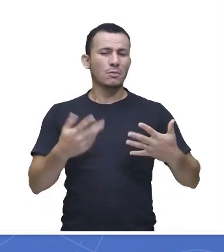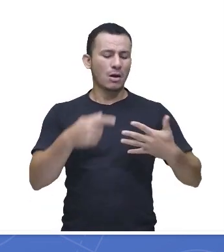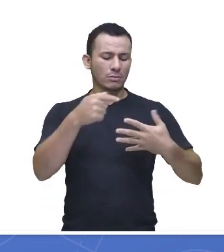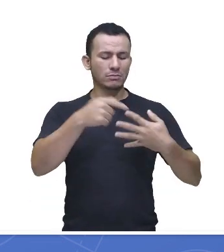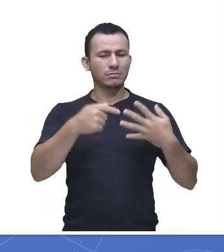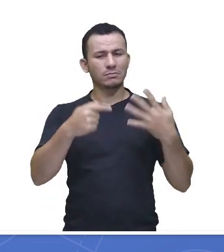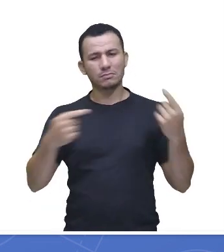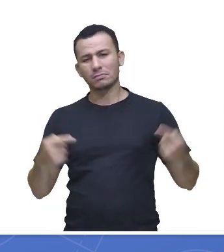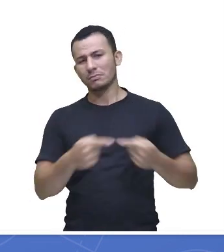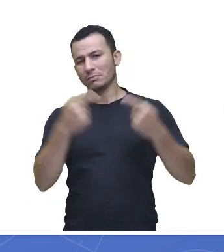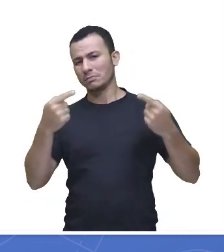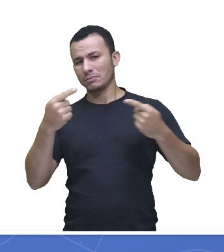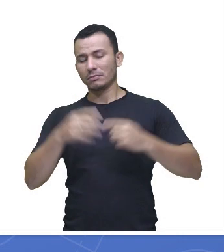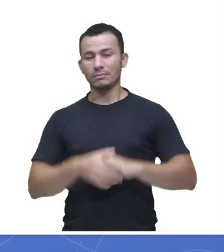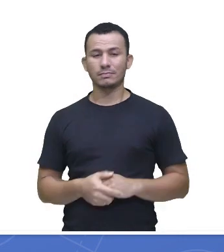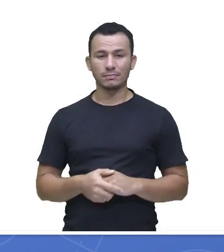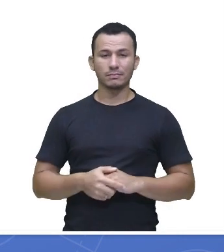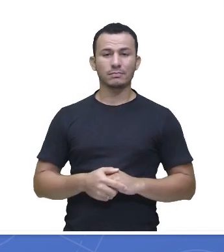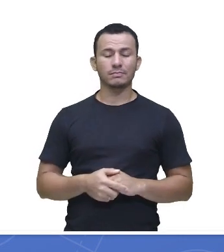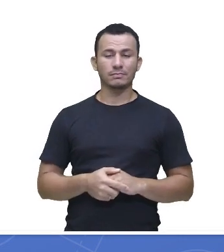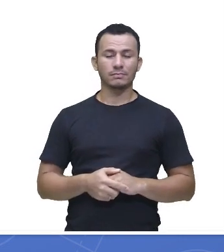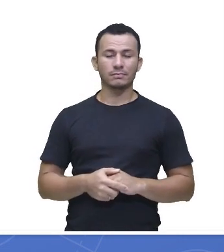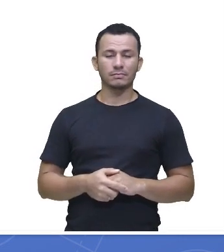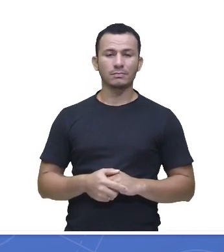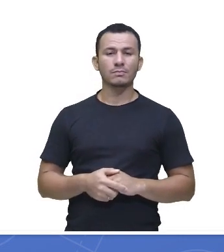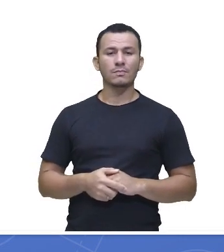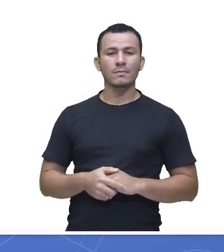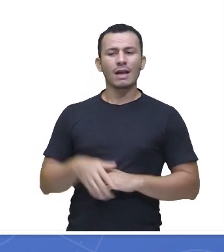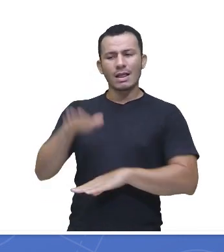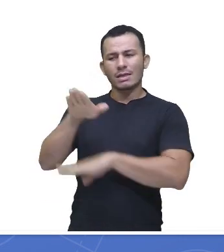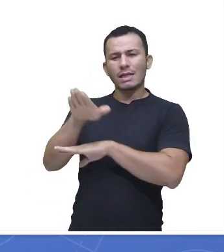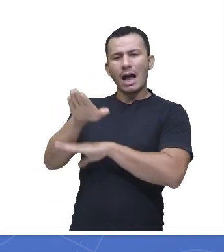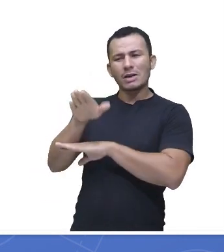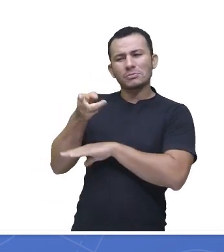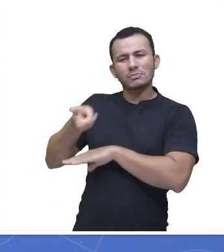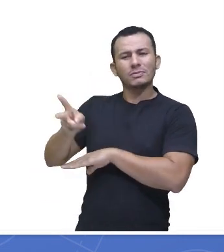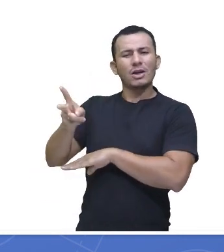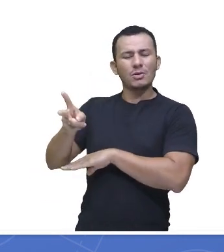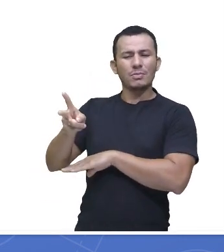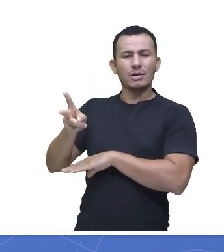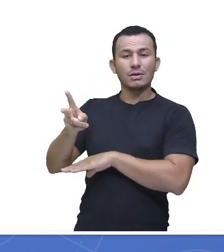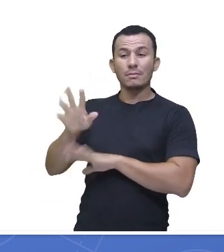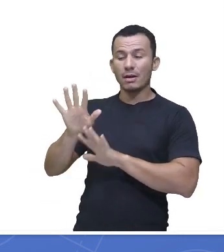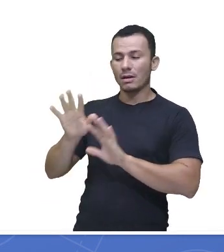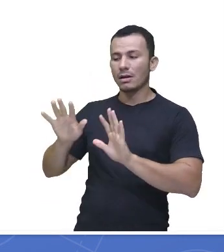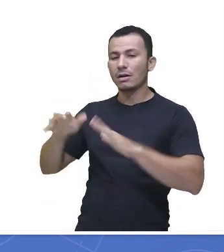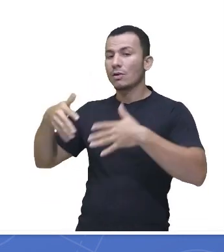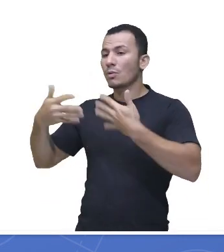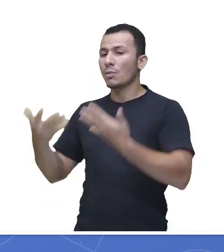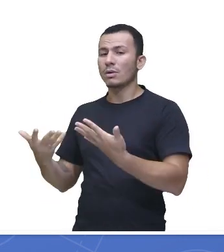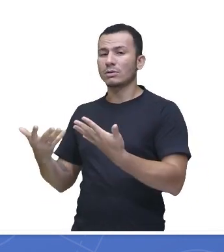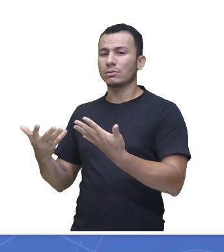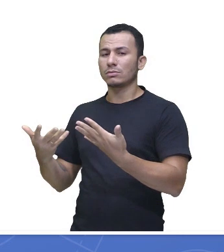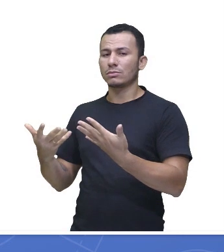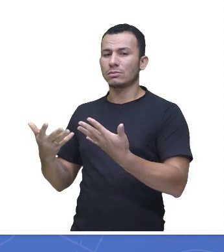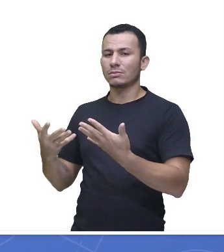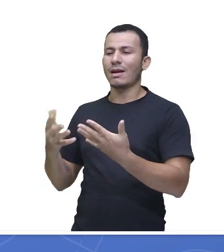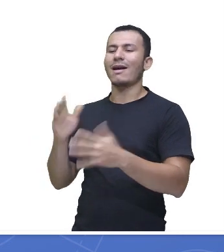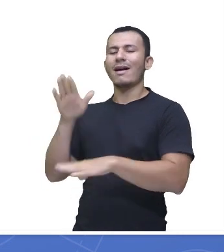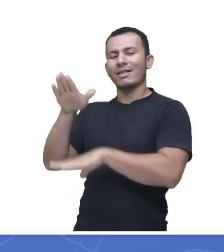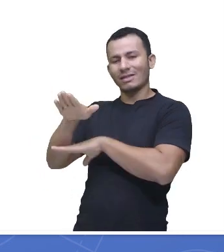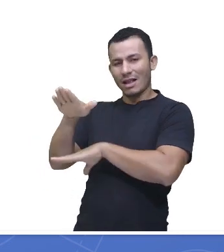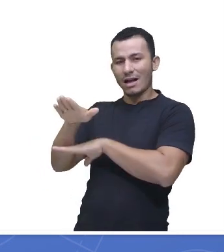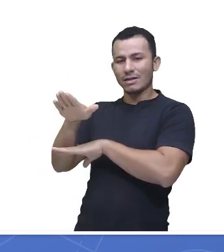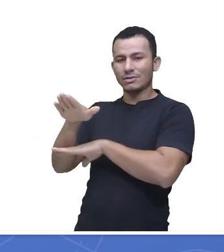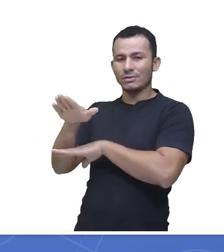o texto e já responder. Quase toda tarde. Aí você pergunta, quando? Quase toda tarde. Esse aqui